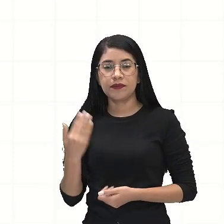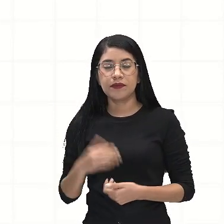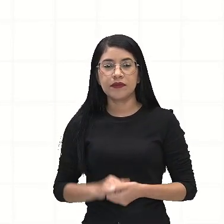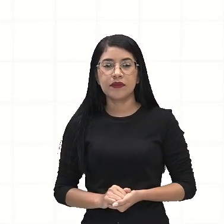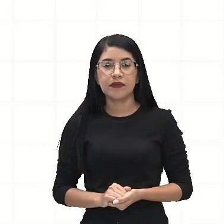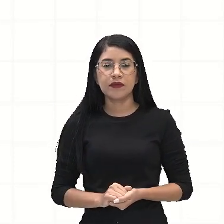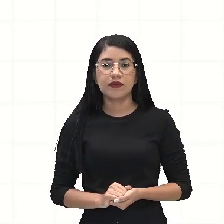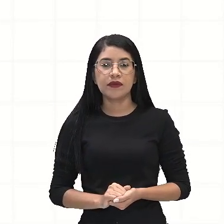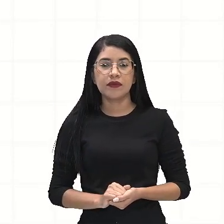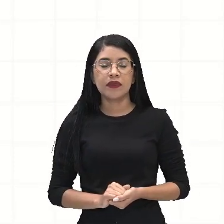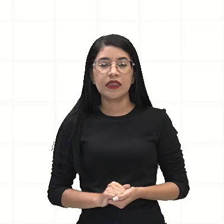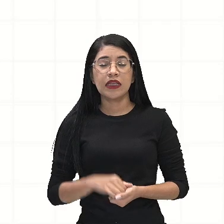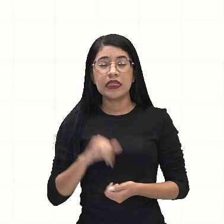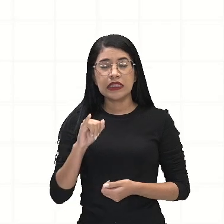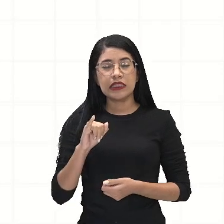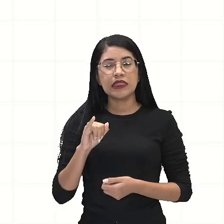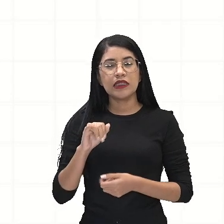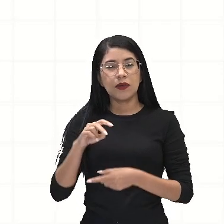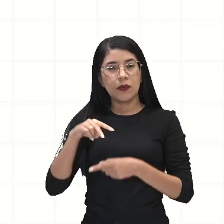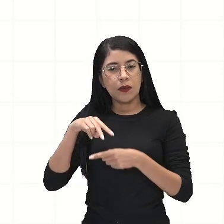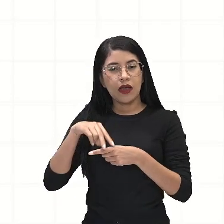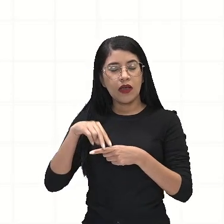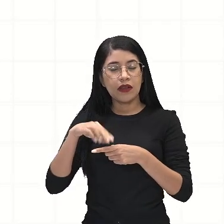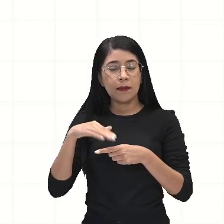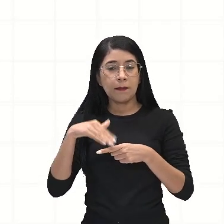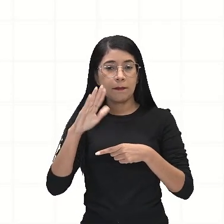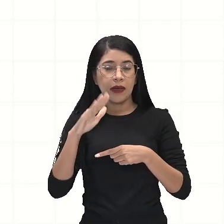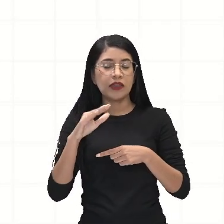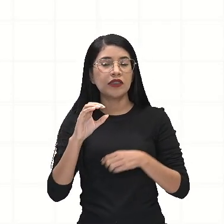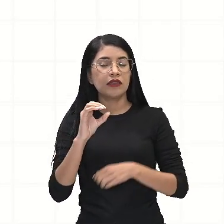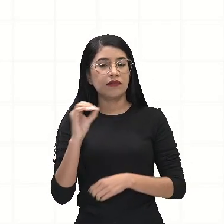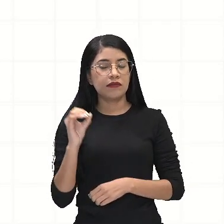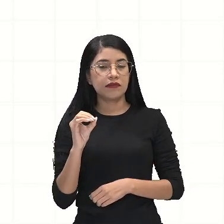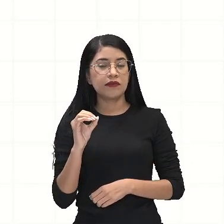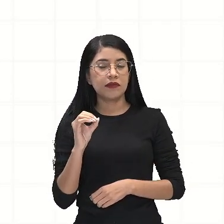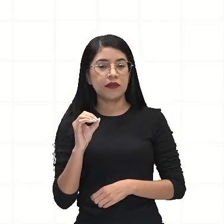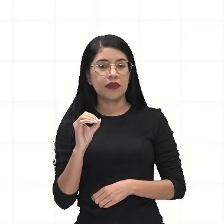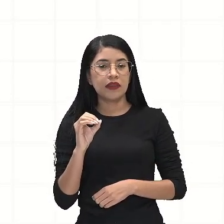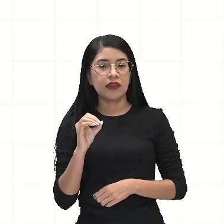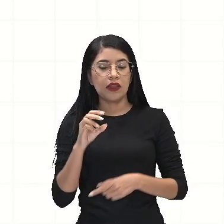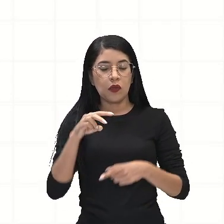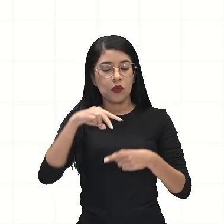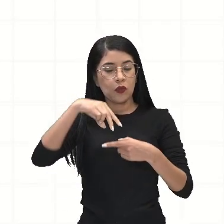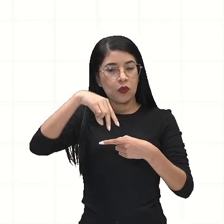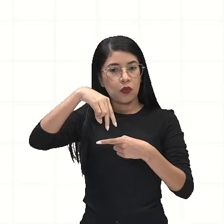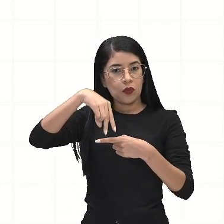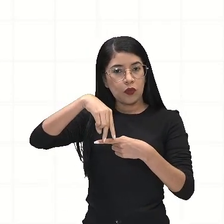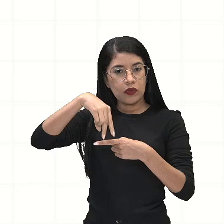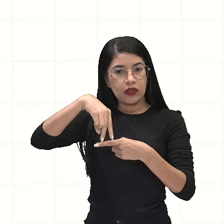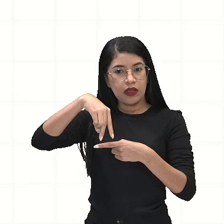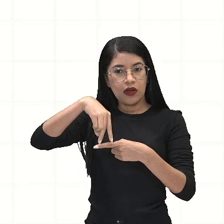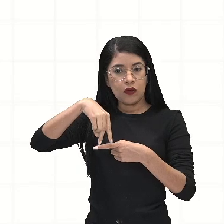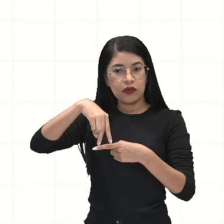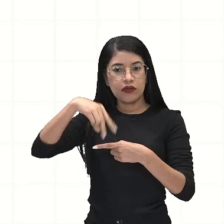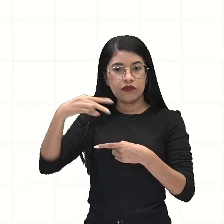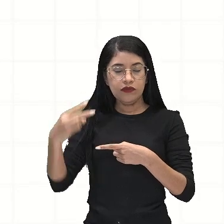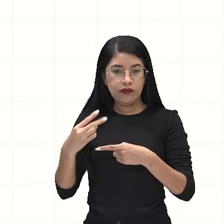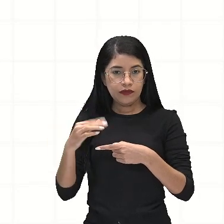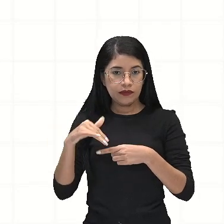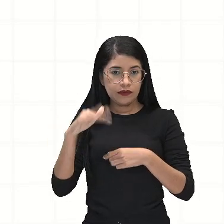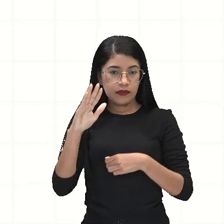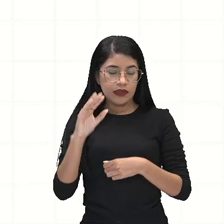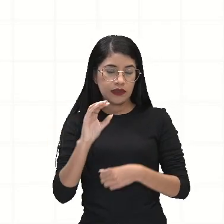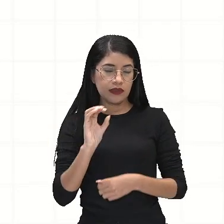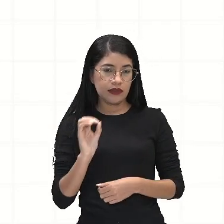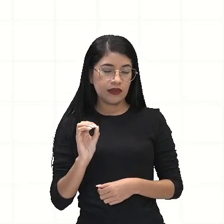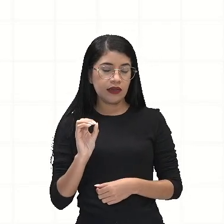o discriminante for maior do que 0, ou seja, quando o delta é maior do que 0, ou